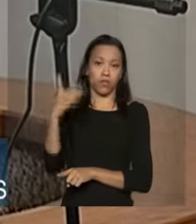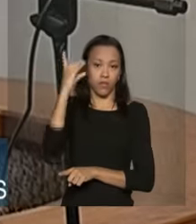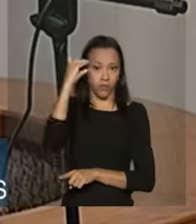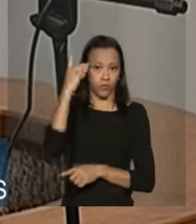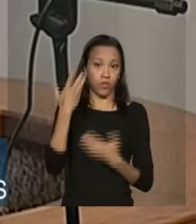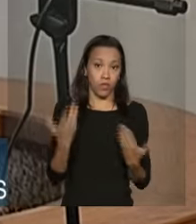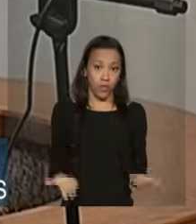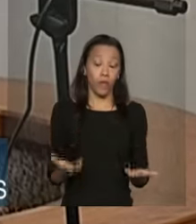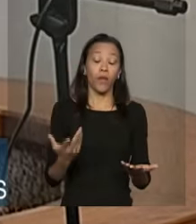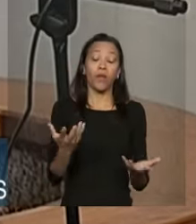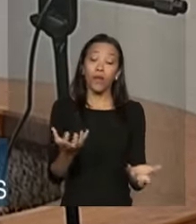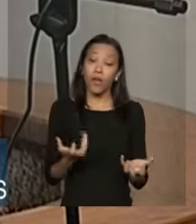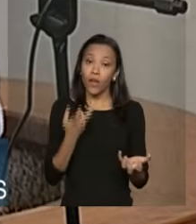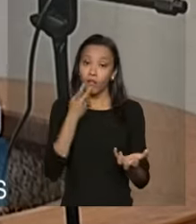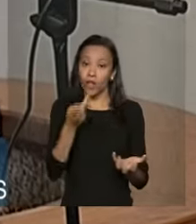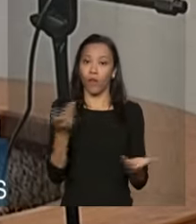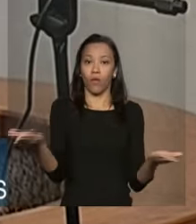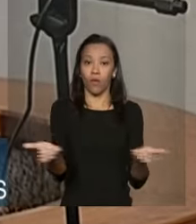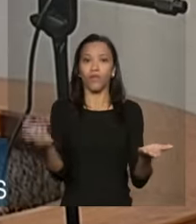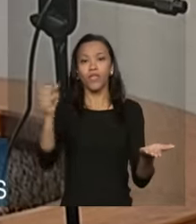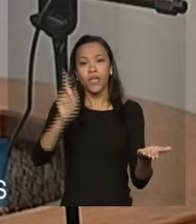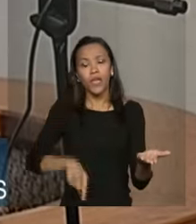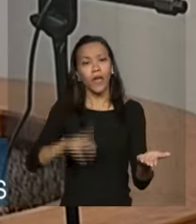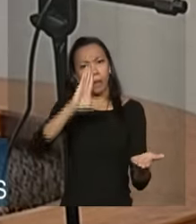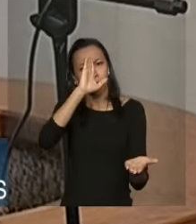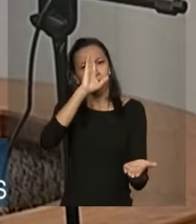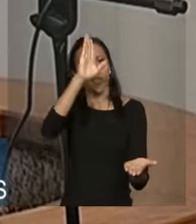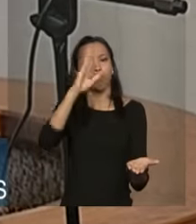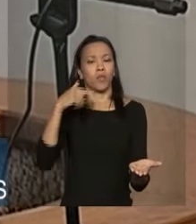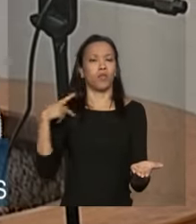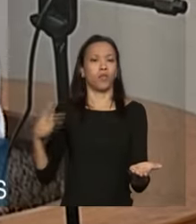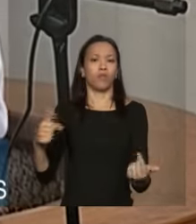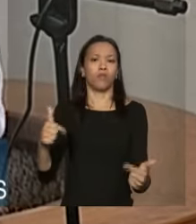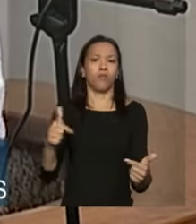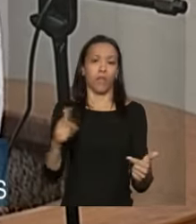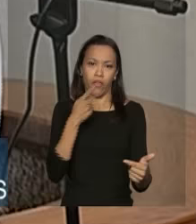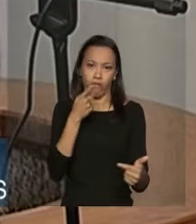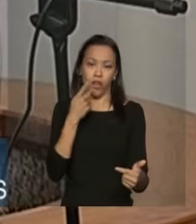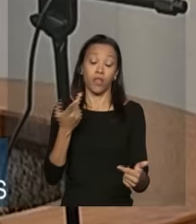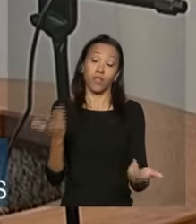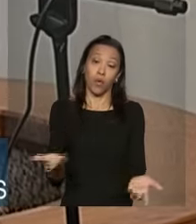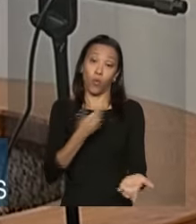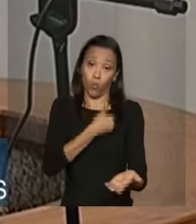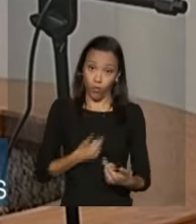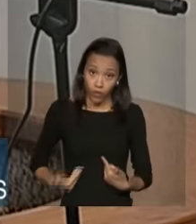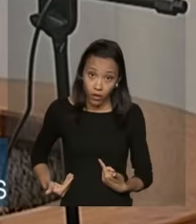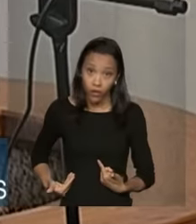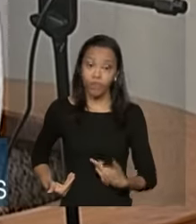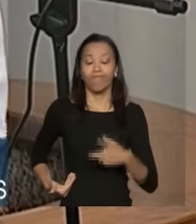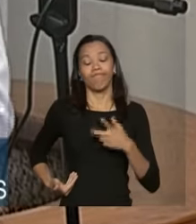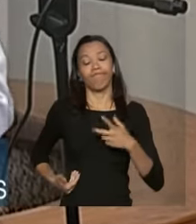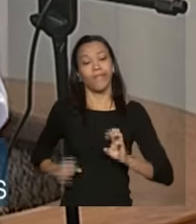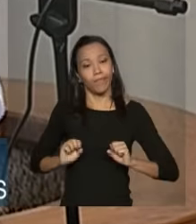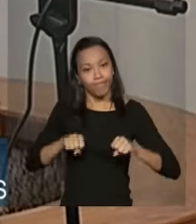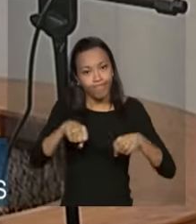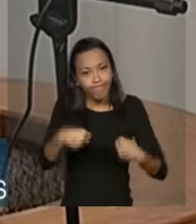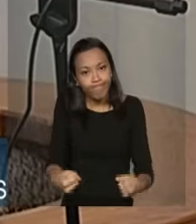colocar isso como uma das questões prioritárias que são colocadas e o governo tem imbuído